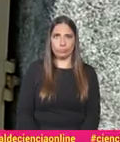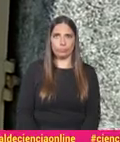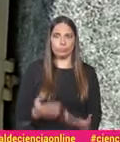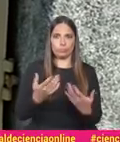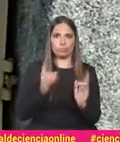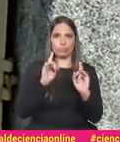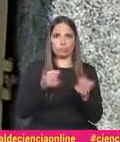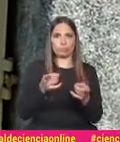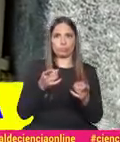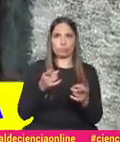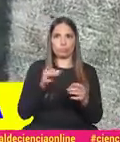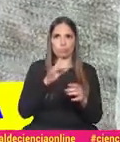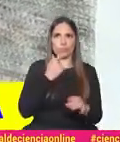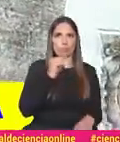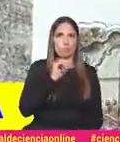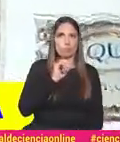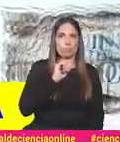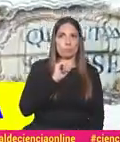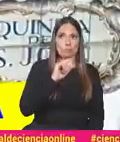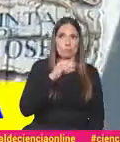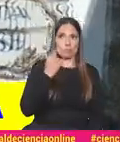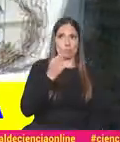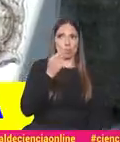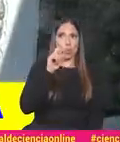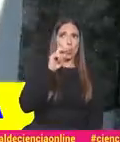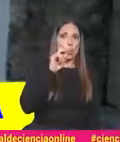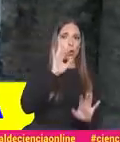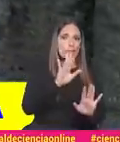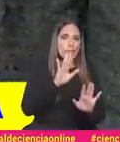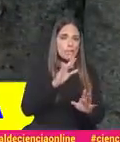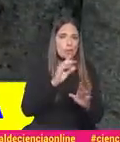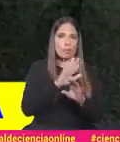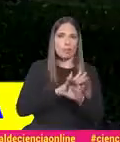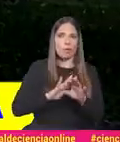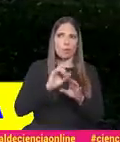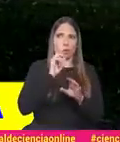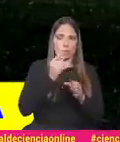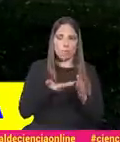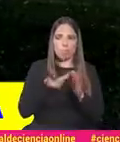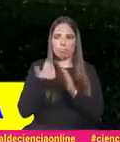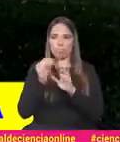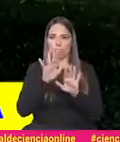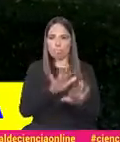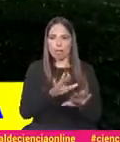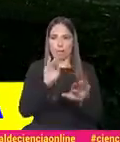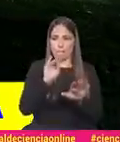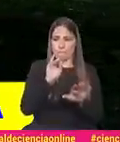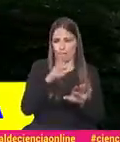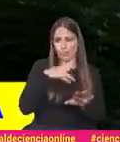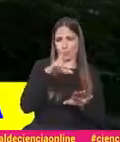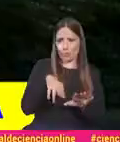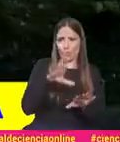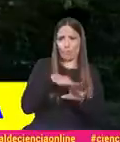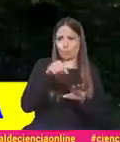Então, vamos começar pelo nosso nome. Nós somos um banco porque guardamos um bem precioso, onde podemos fazer levantamentos e depósitos. Somos um banco português porque estamos situados